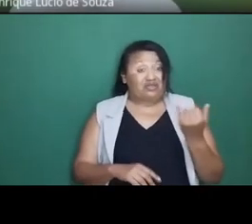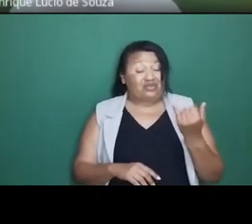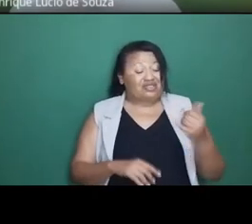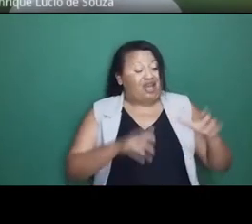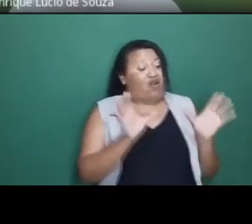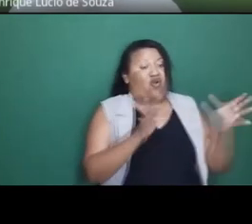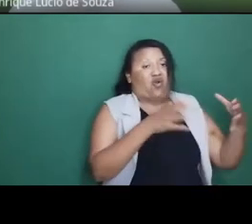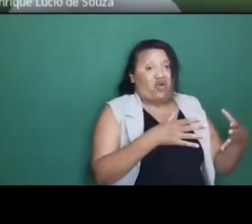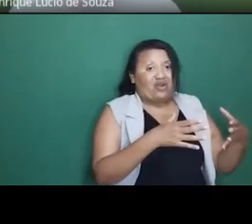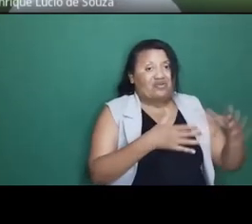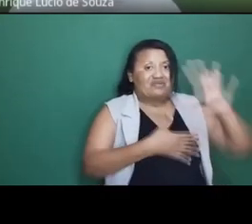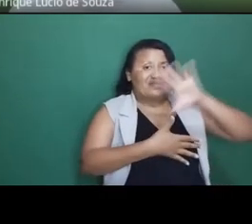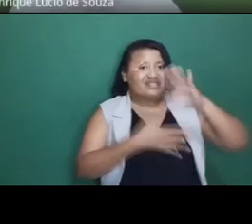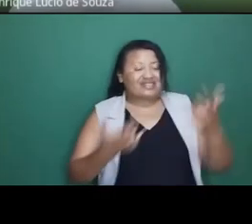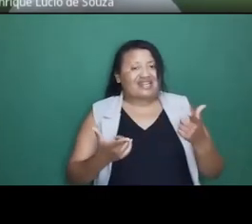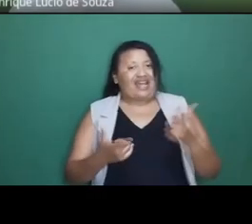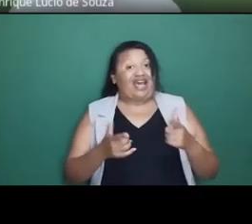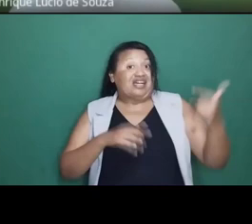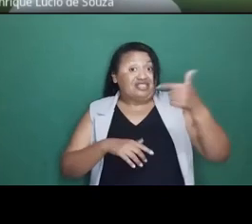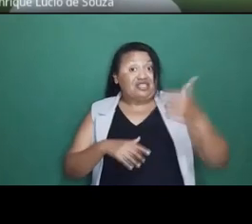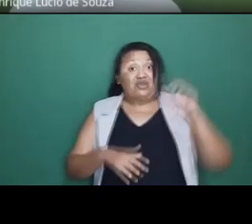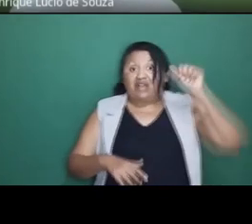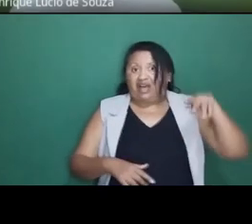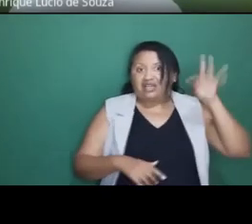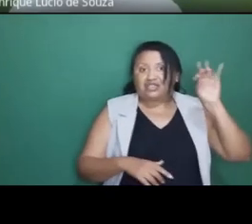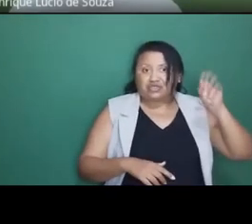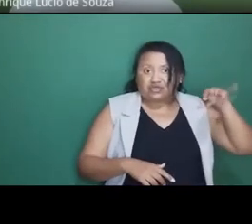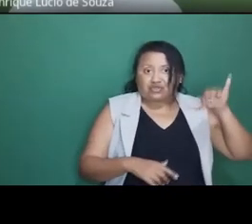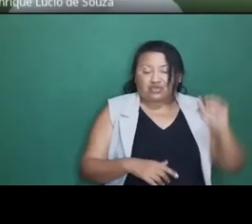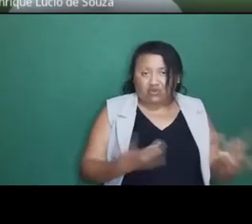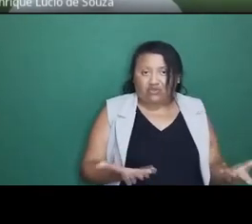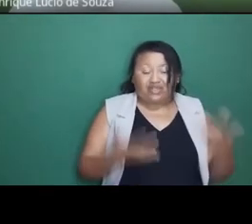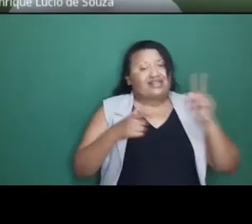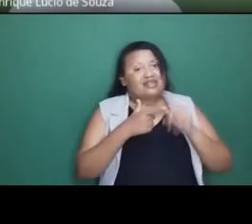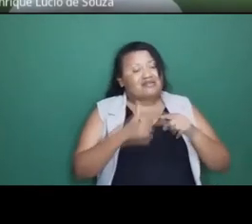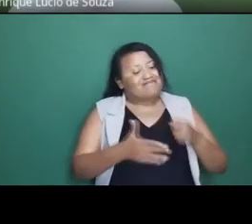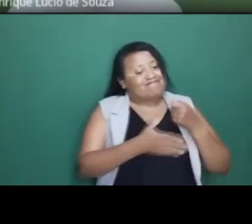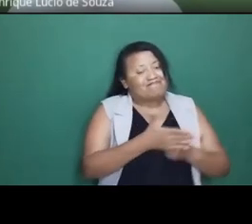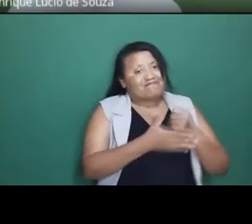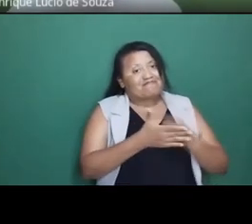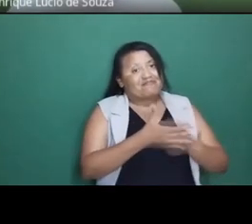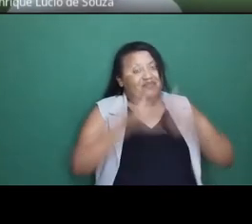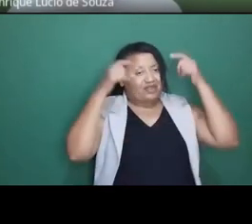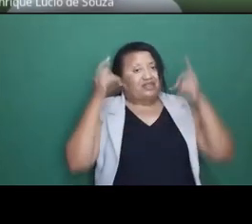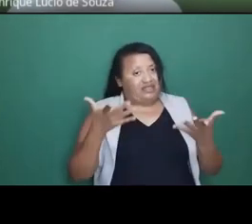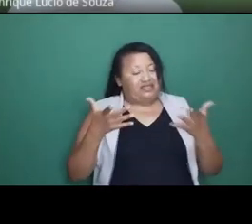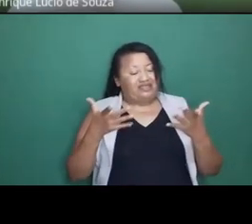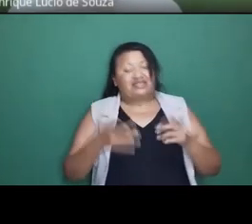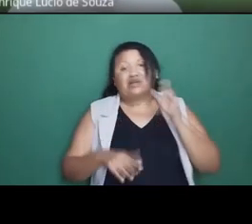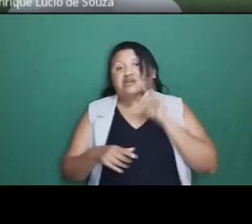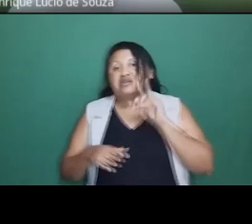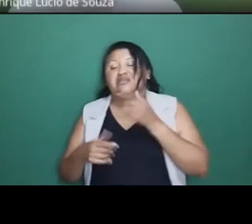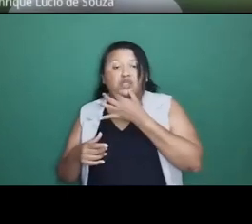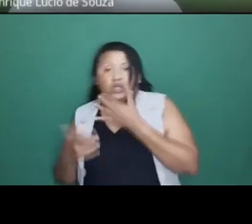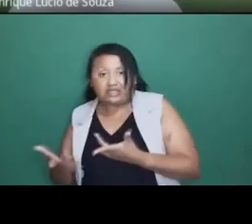turno Ventura também contou com a decisão especialmente pela pressão do Reino Unido que tinha interesse em